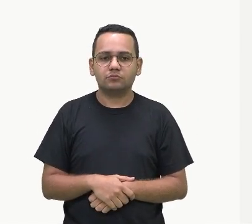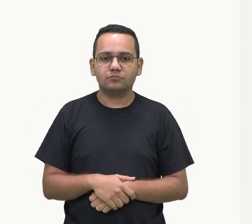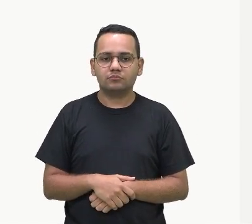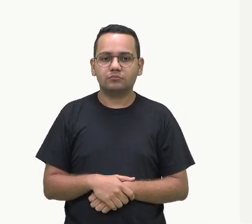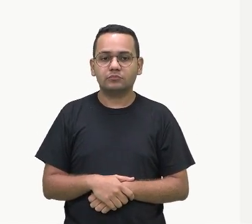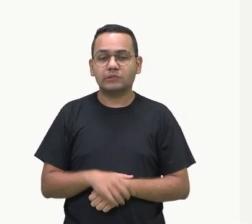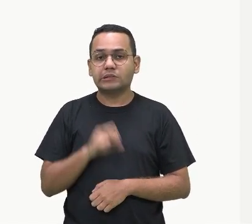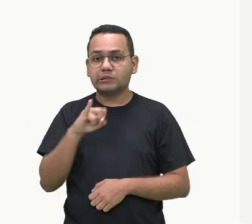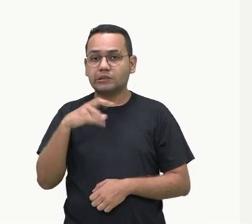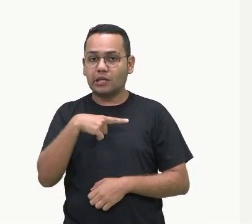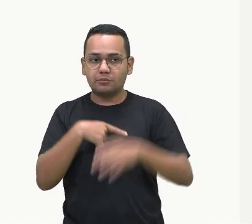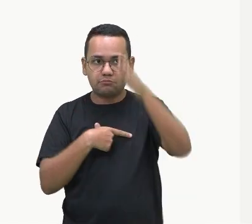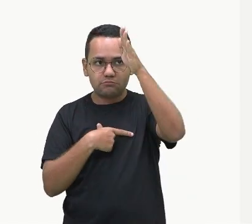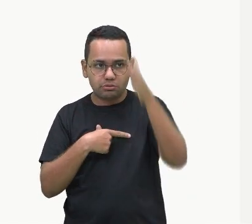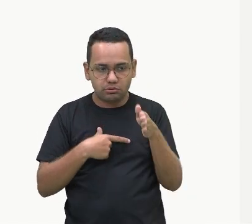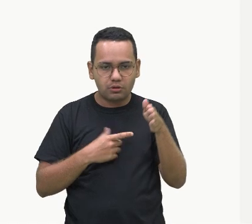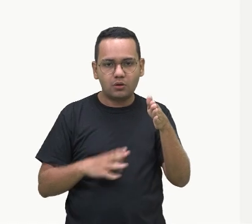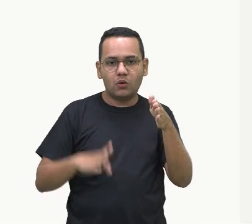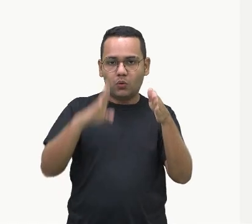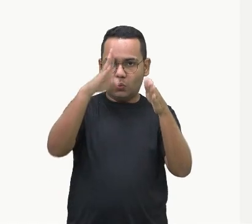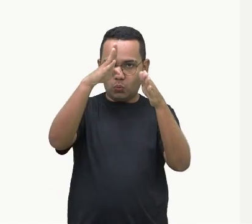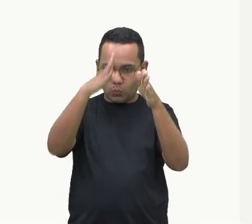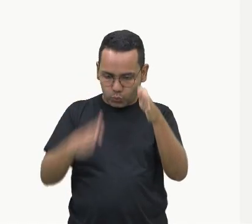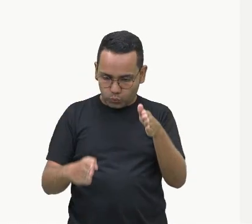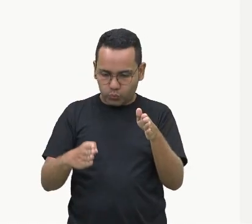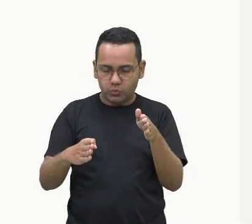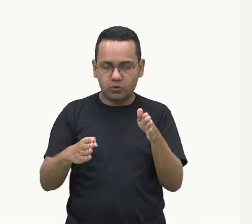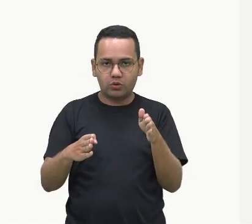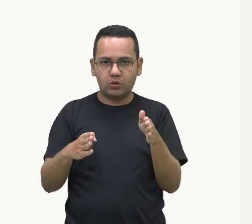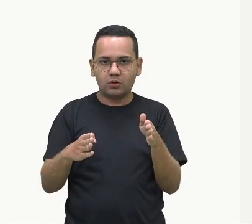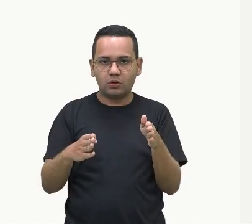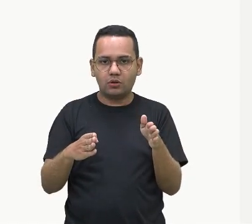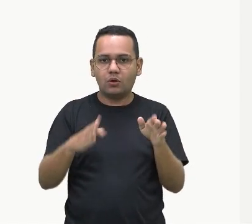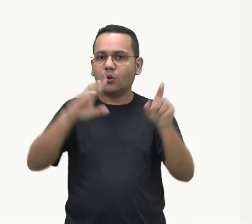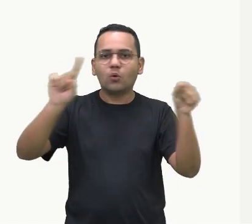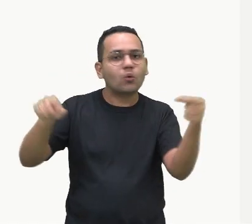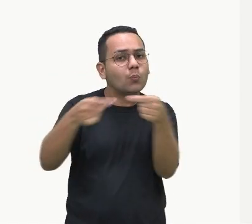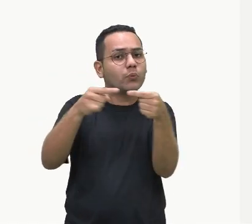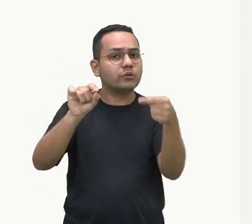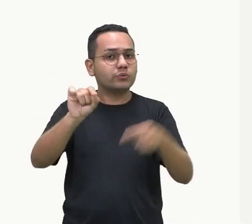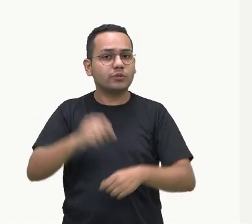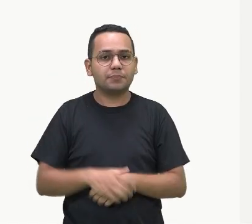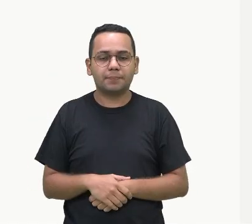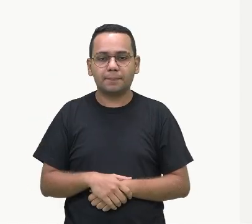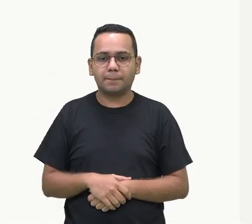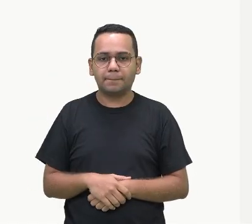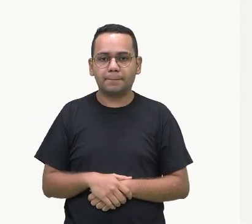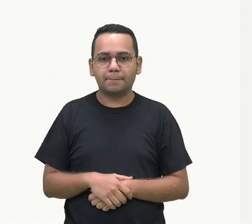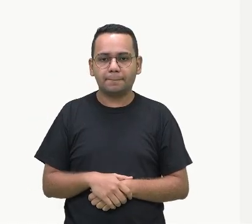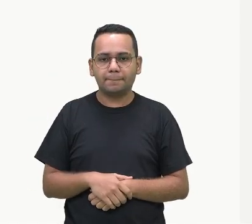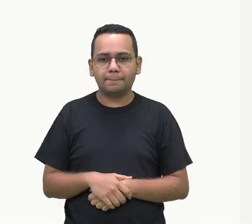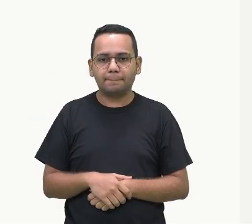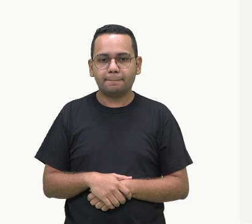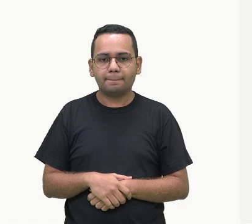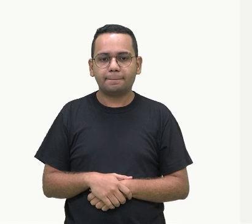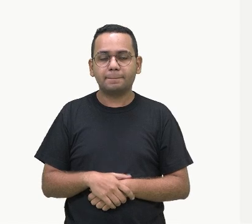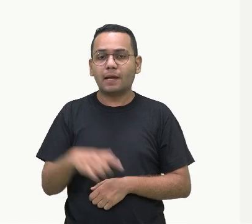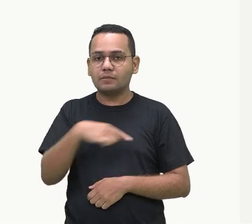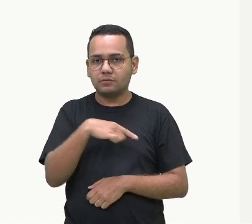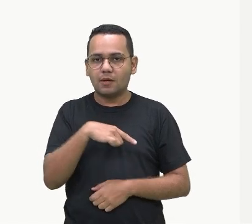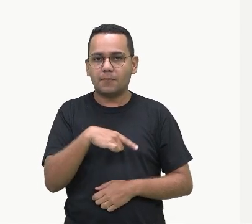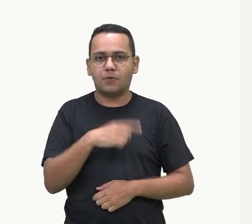duas transversais, duas retas que cortam esse feixe, a gente vai ter segmentos